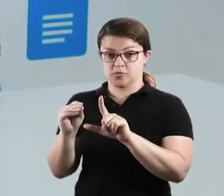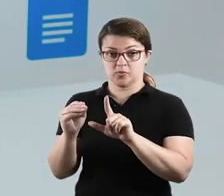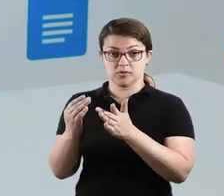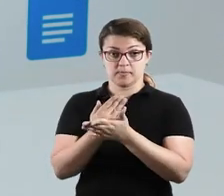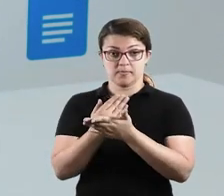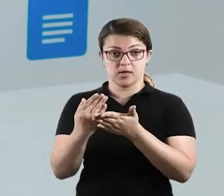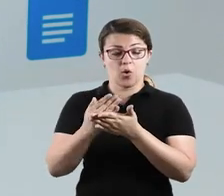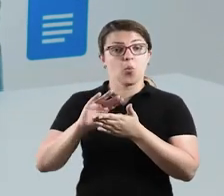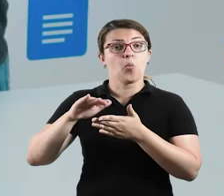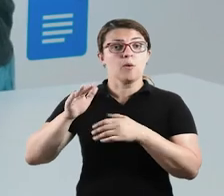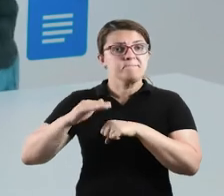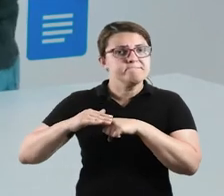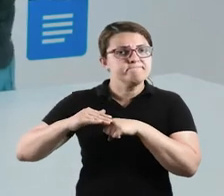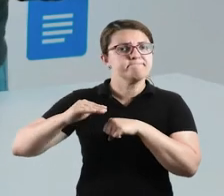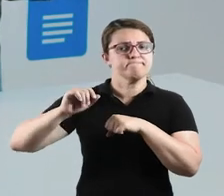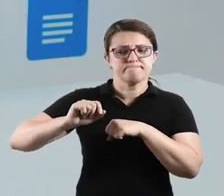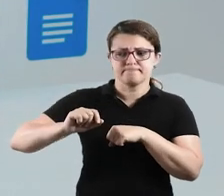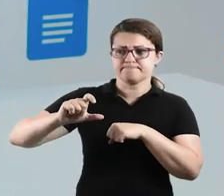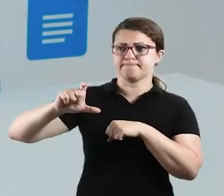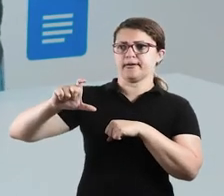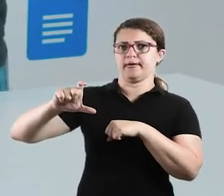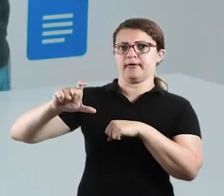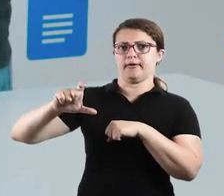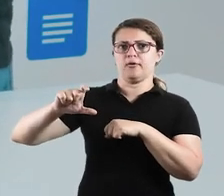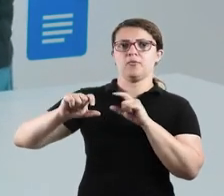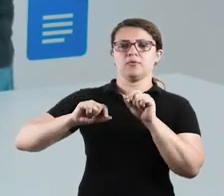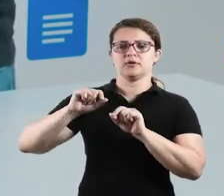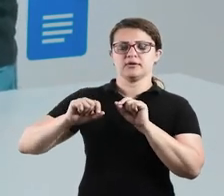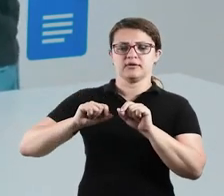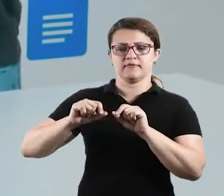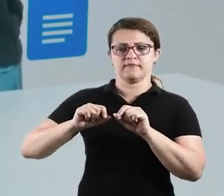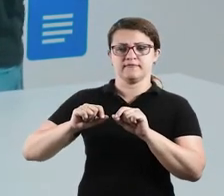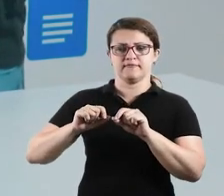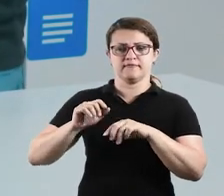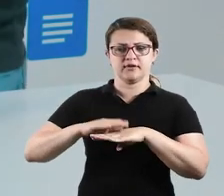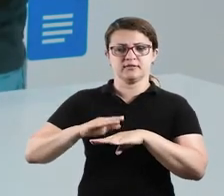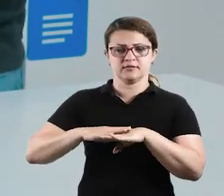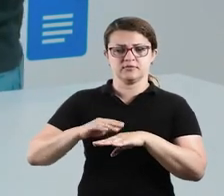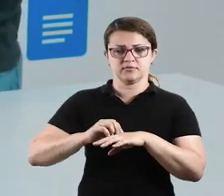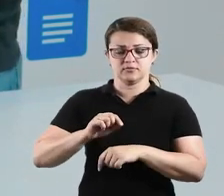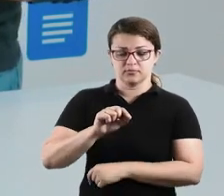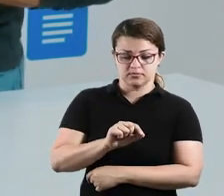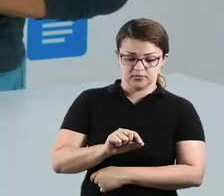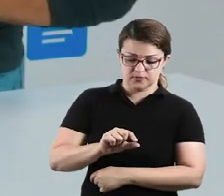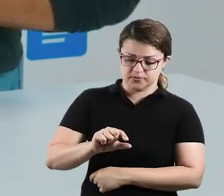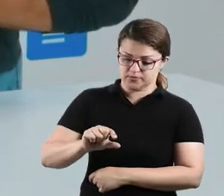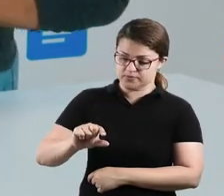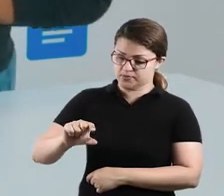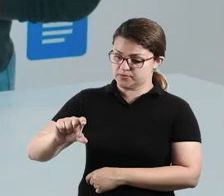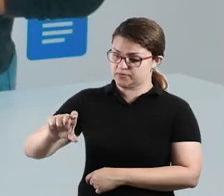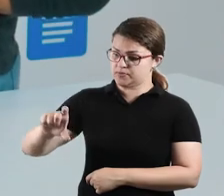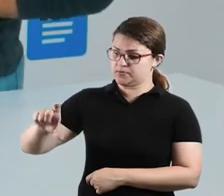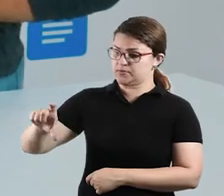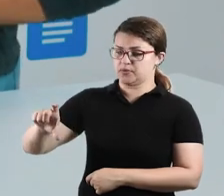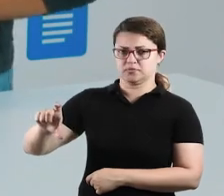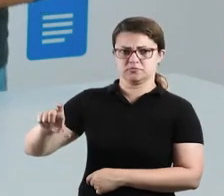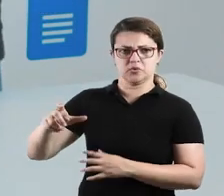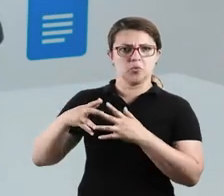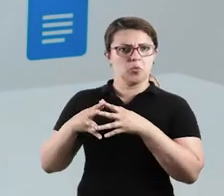maior. O que você está fazendo com isso? A ordem crescente. Você se confunde com crescente e decrescente? Olha a nossa